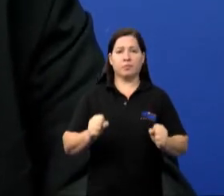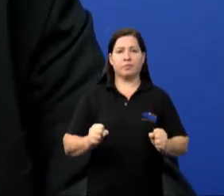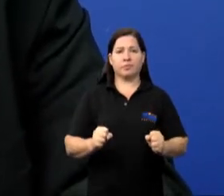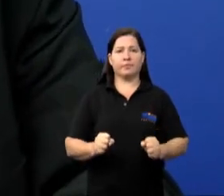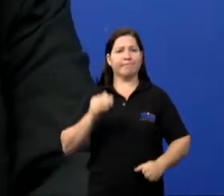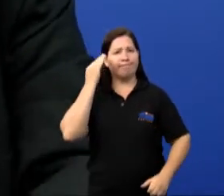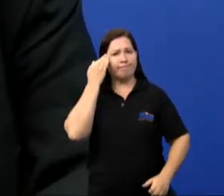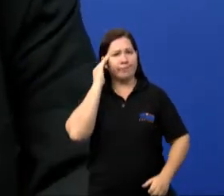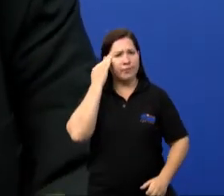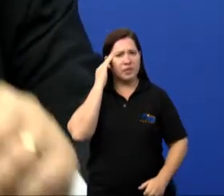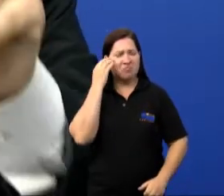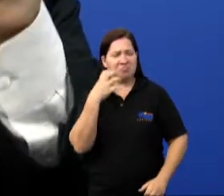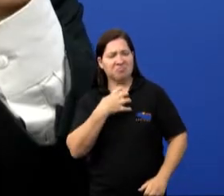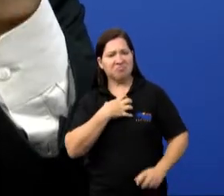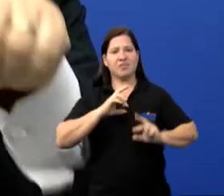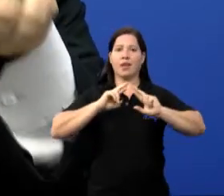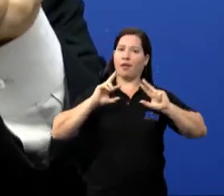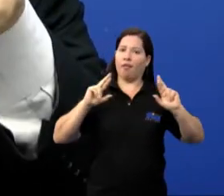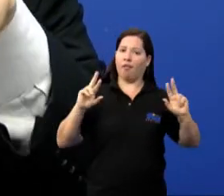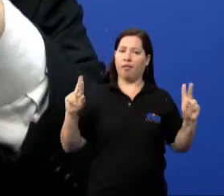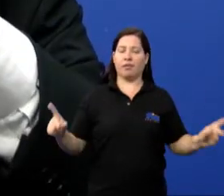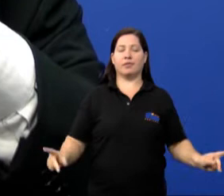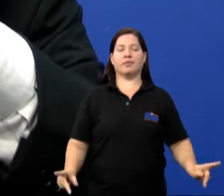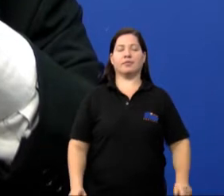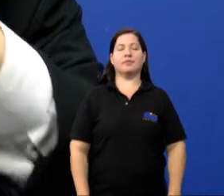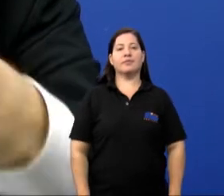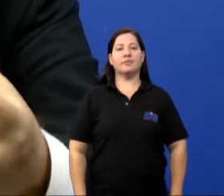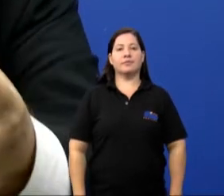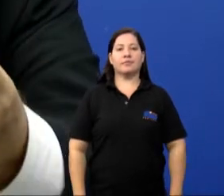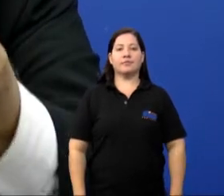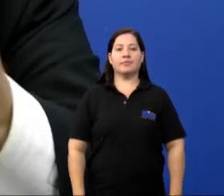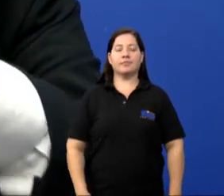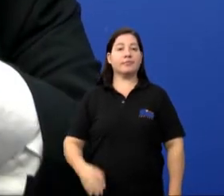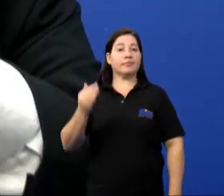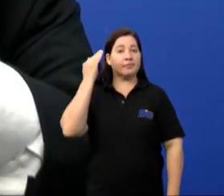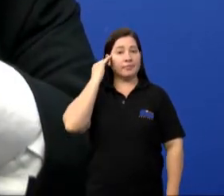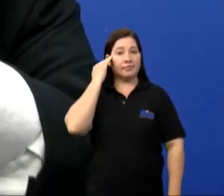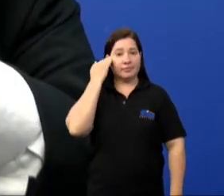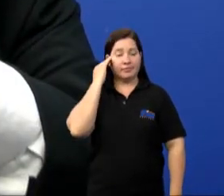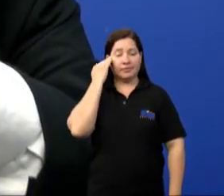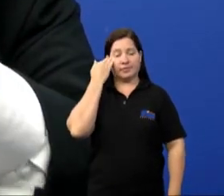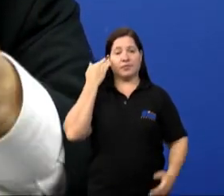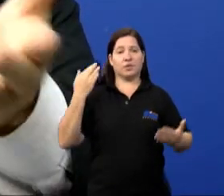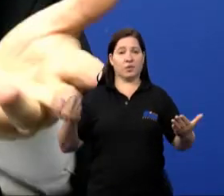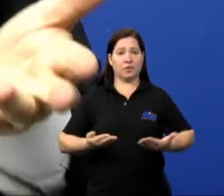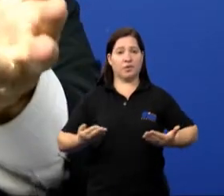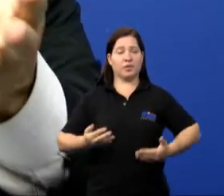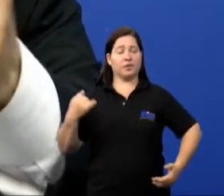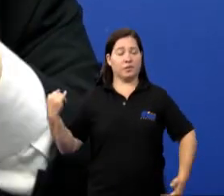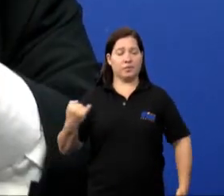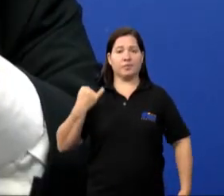prismas. Vamos focar aquele que é o objeto,